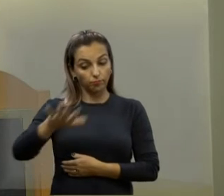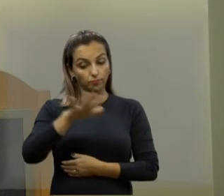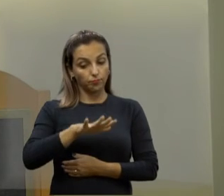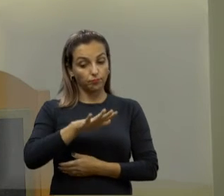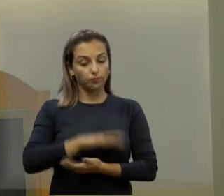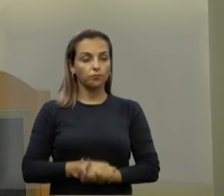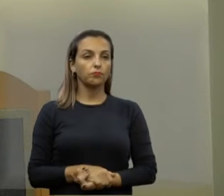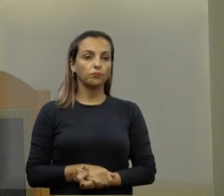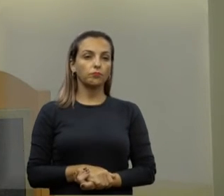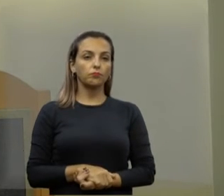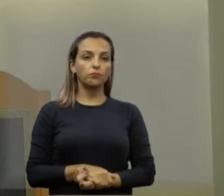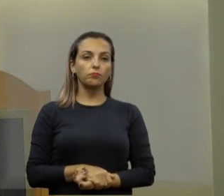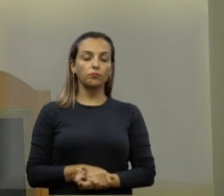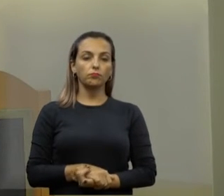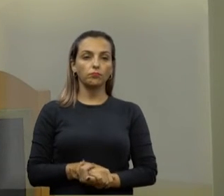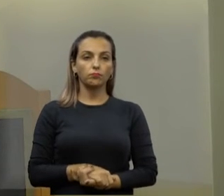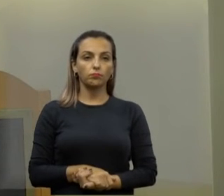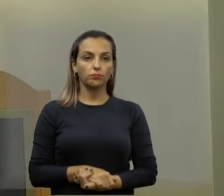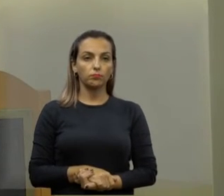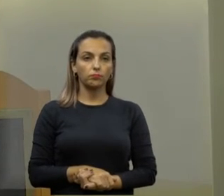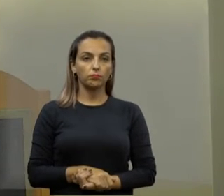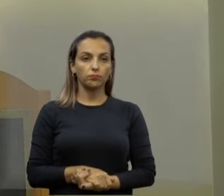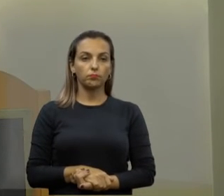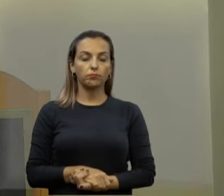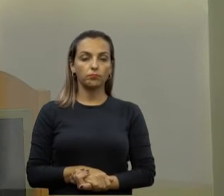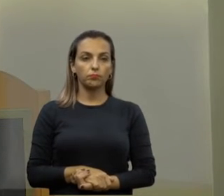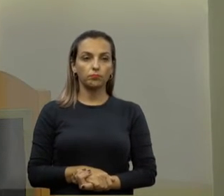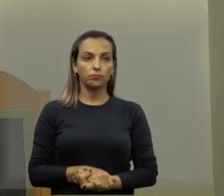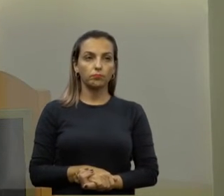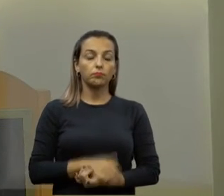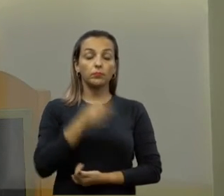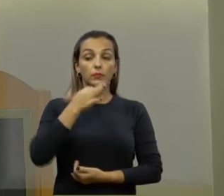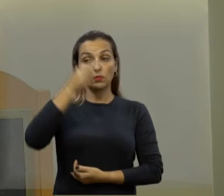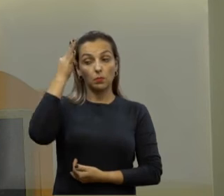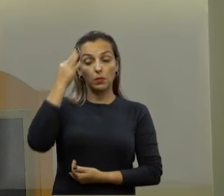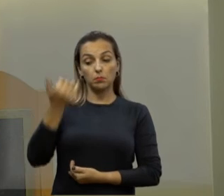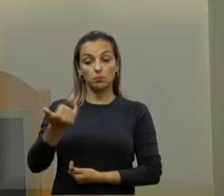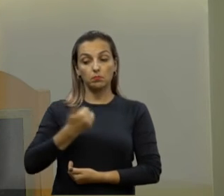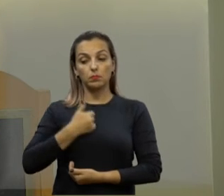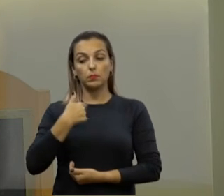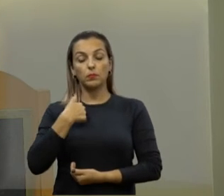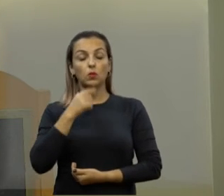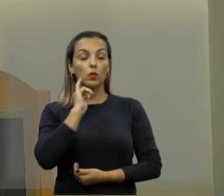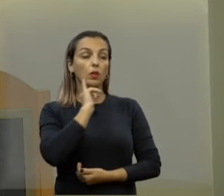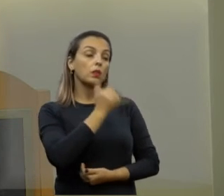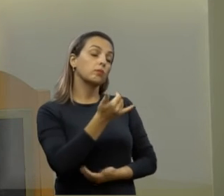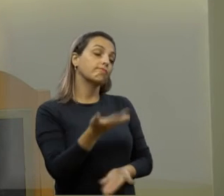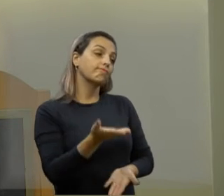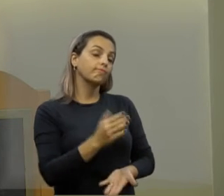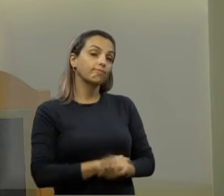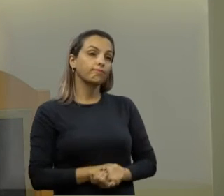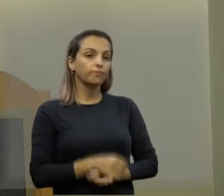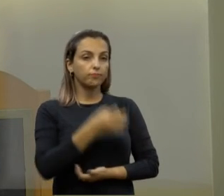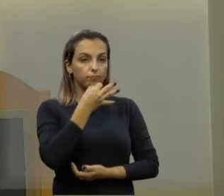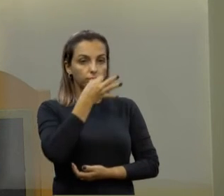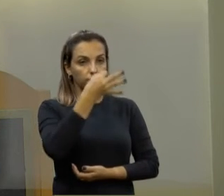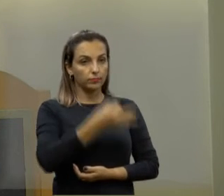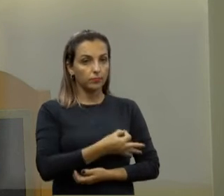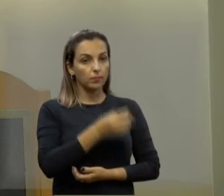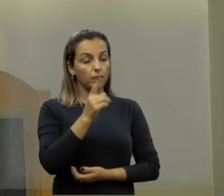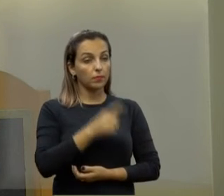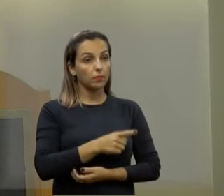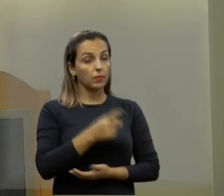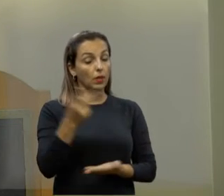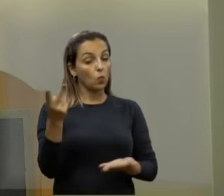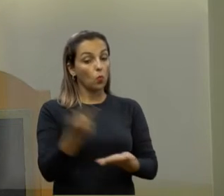então a Fabi me trouxe a questão e e eu falei sabe eu acho que a falha